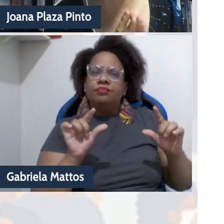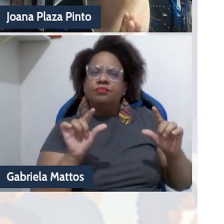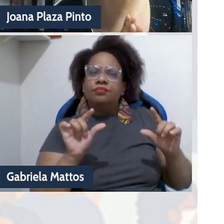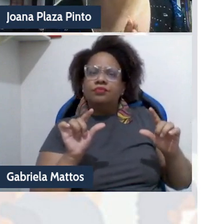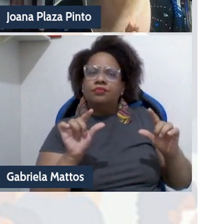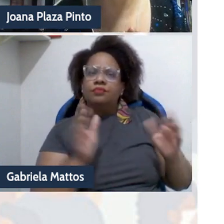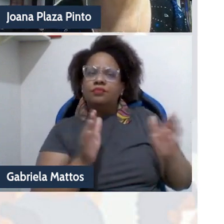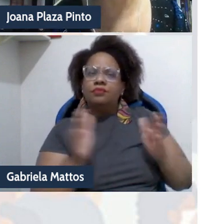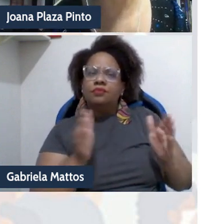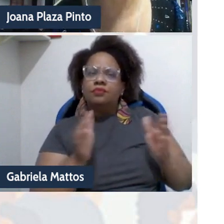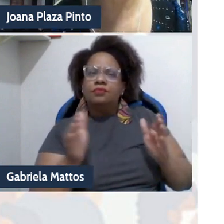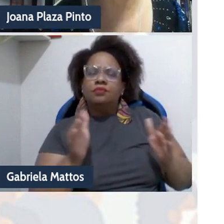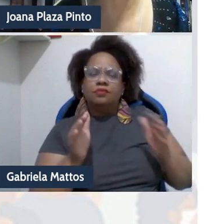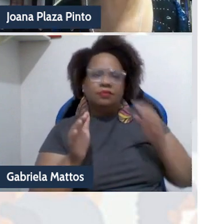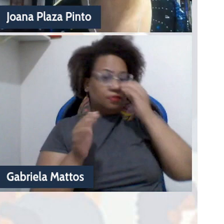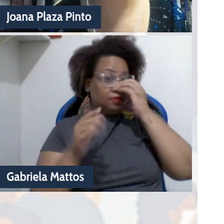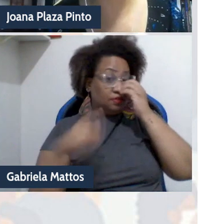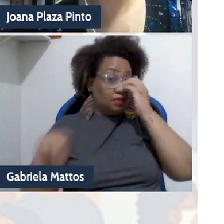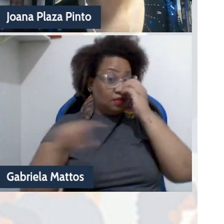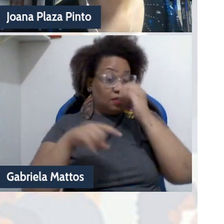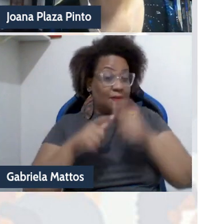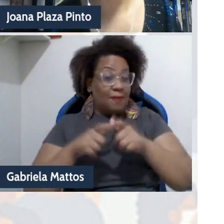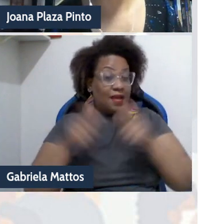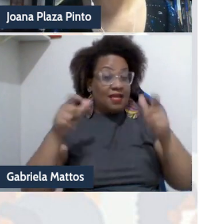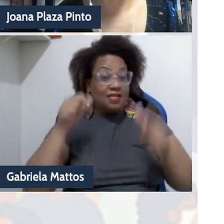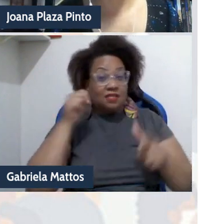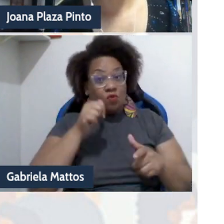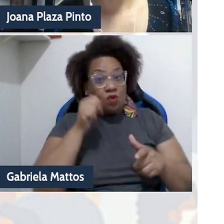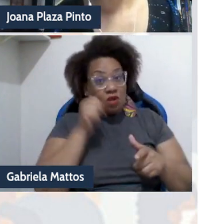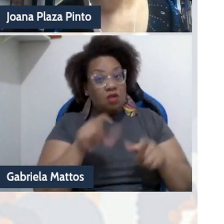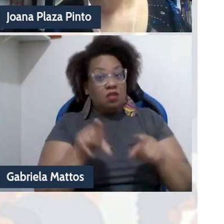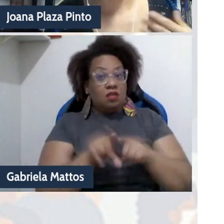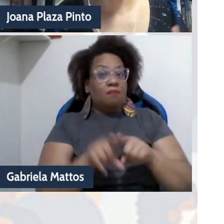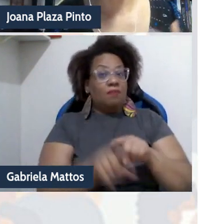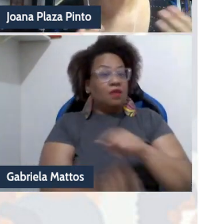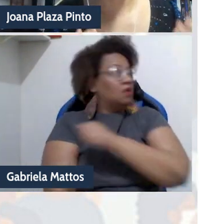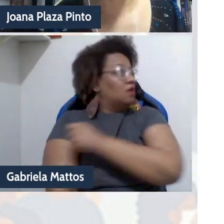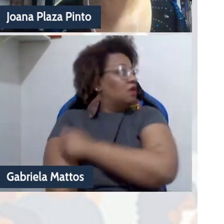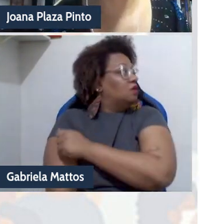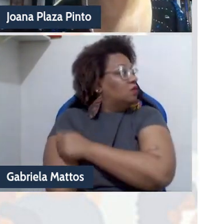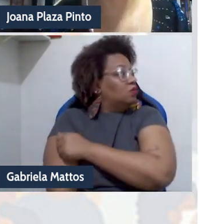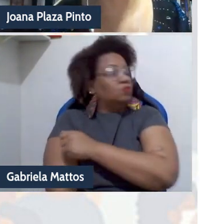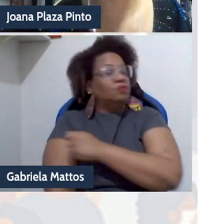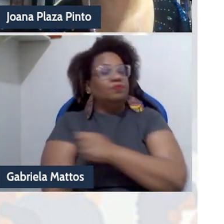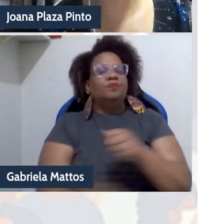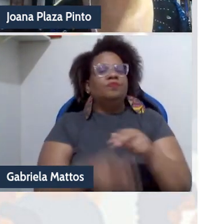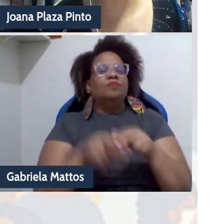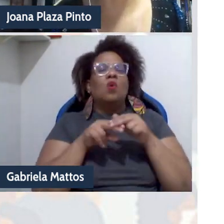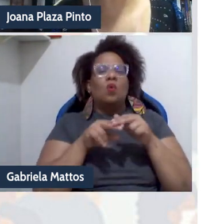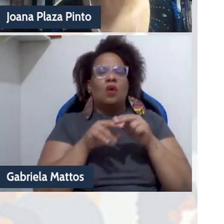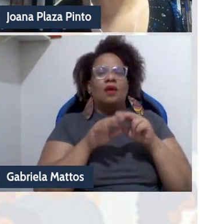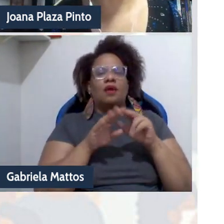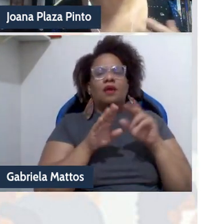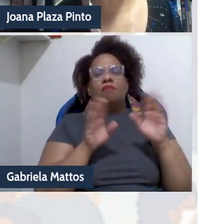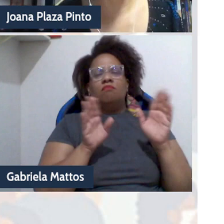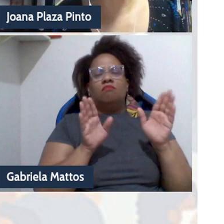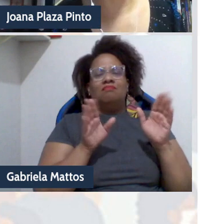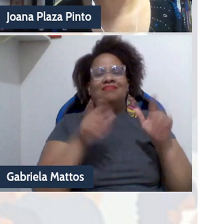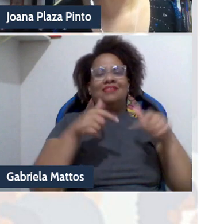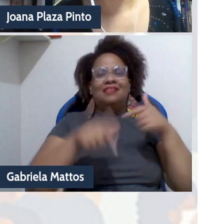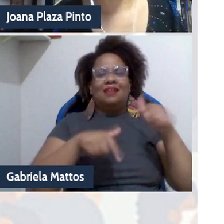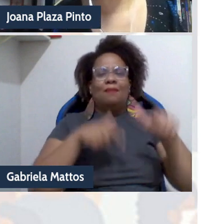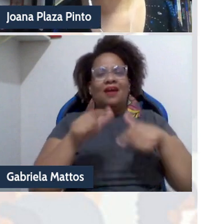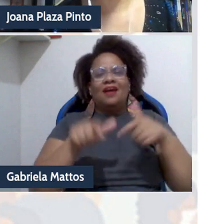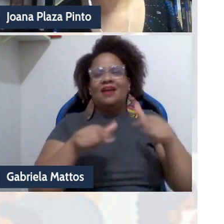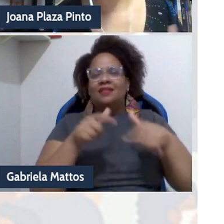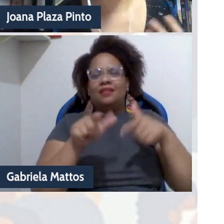na vida de milhares de mulheres estudantes, por causa dos fechamentos dos postos de